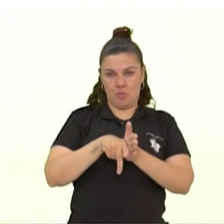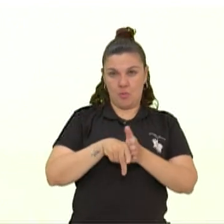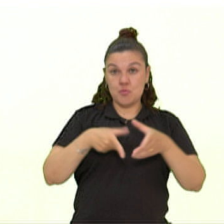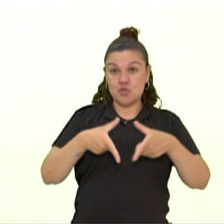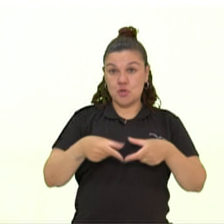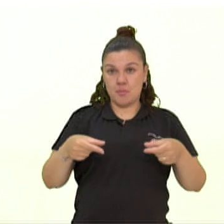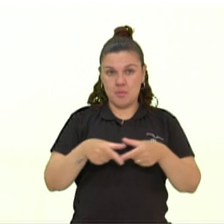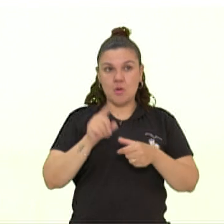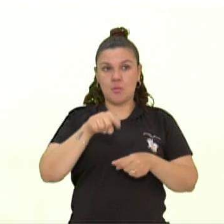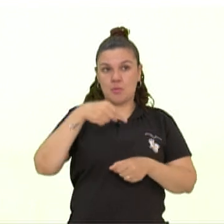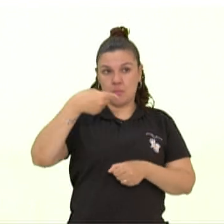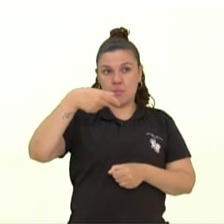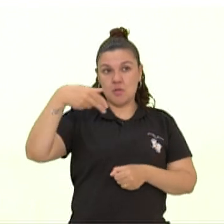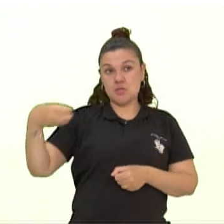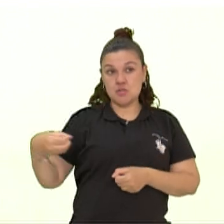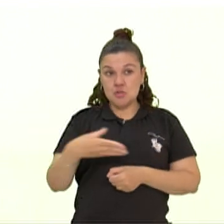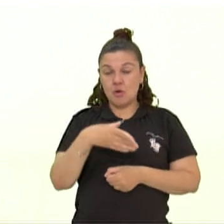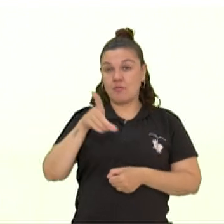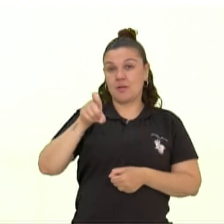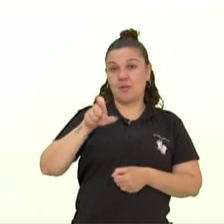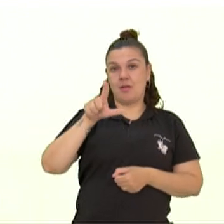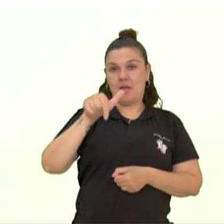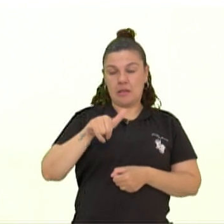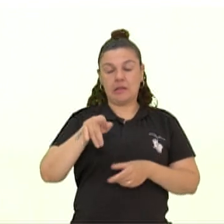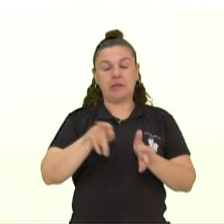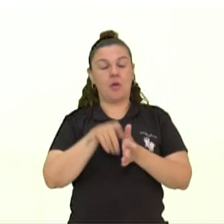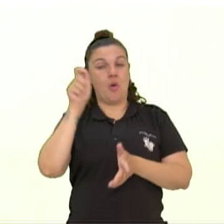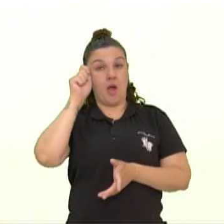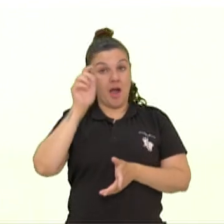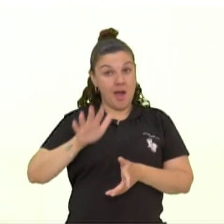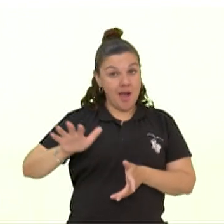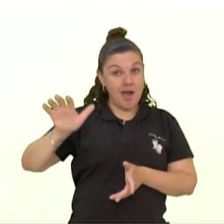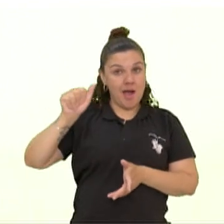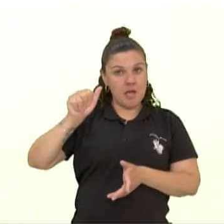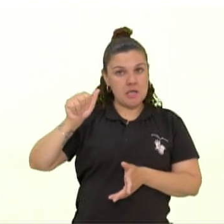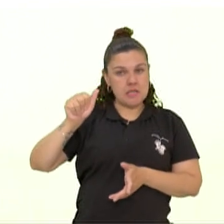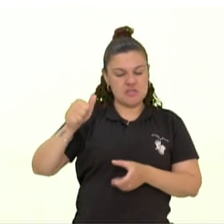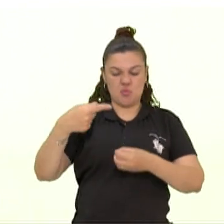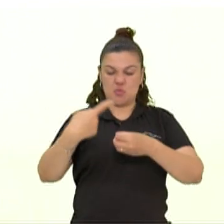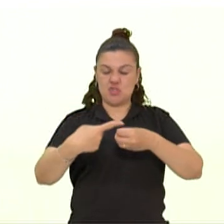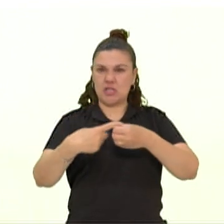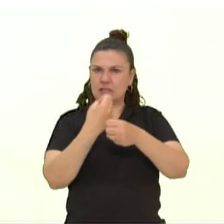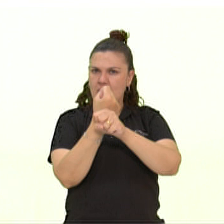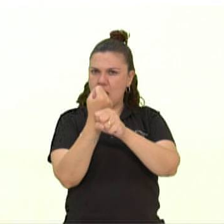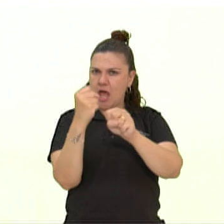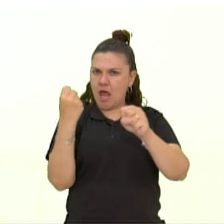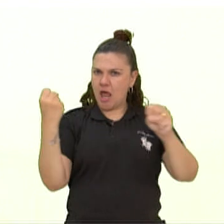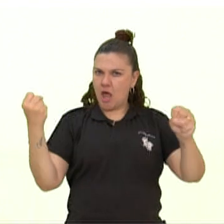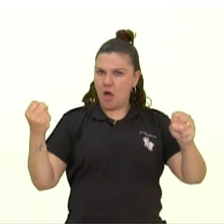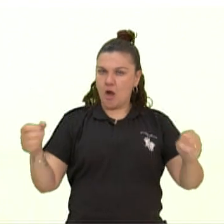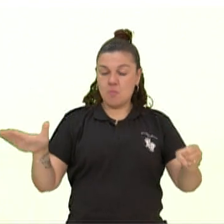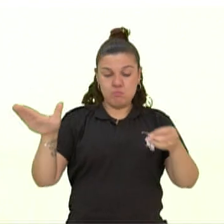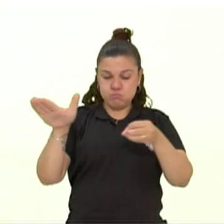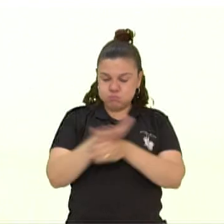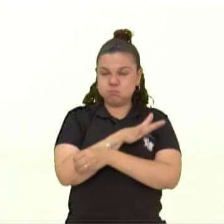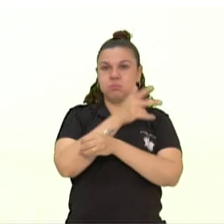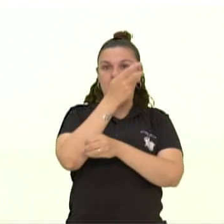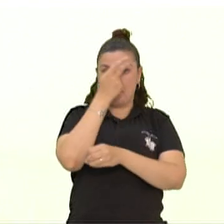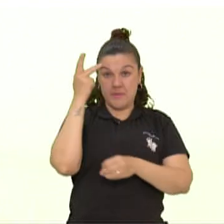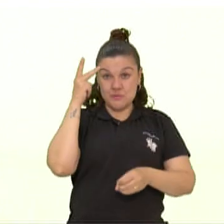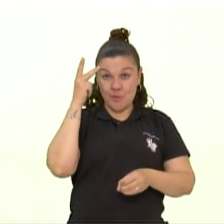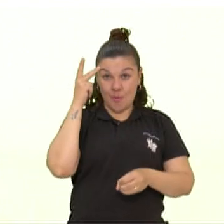com 25,7 milhões. O continente asiático tem essa característica. Megacidades, cidades muito populosas. Projeção